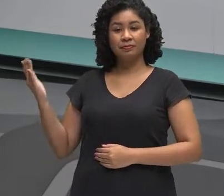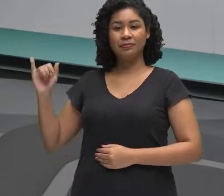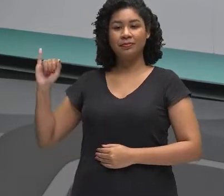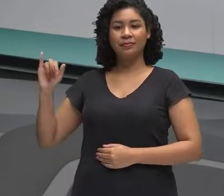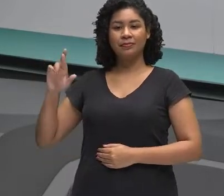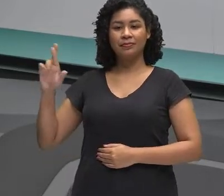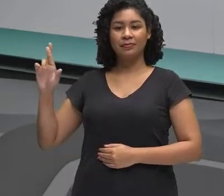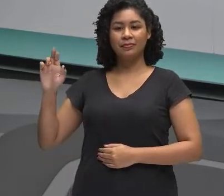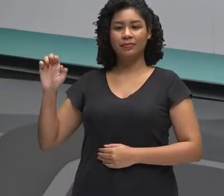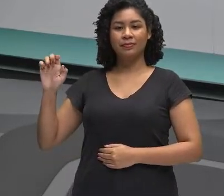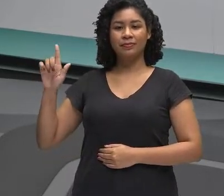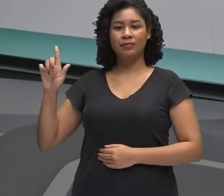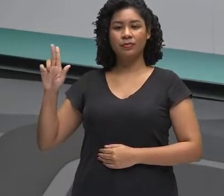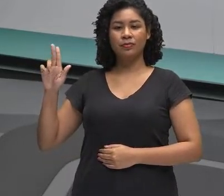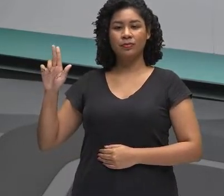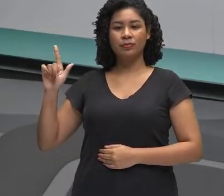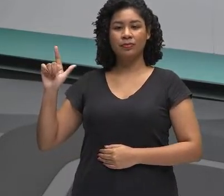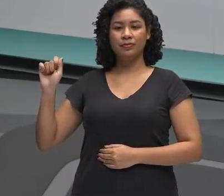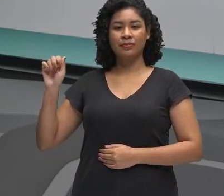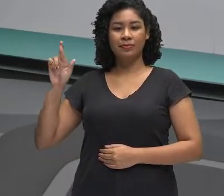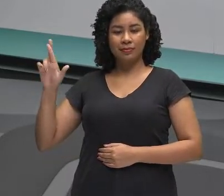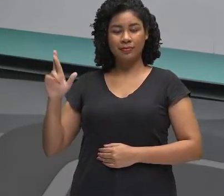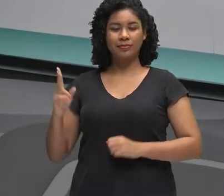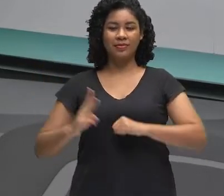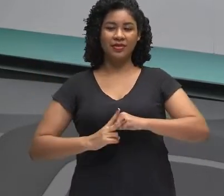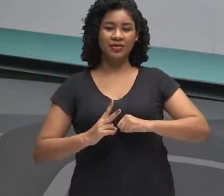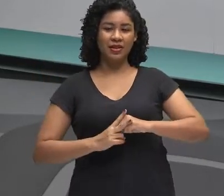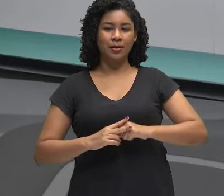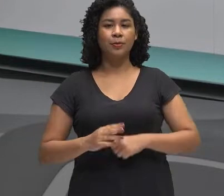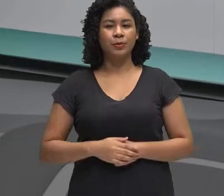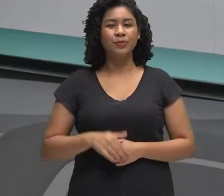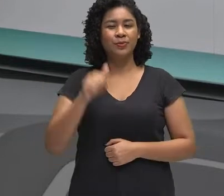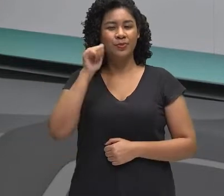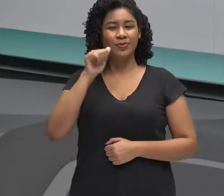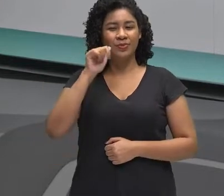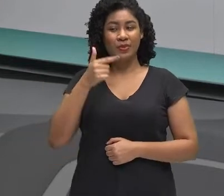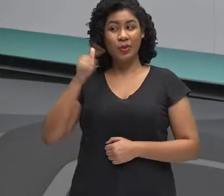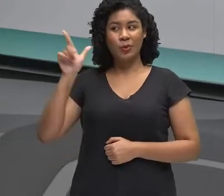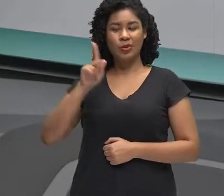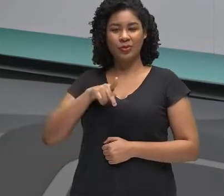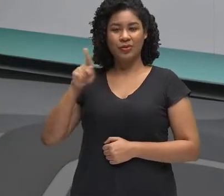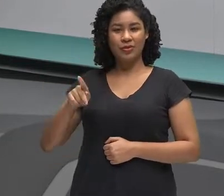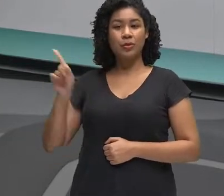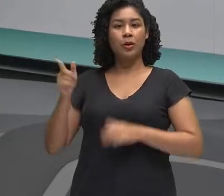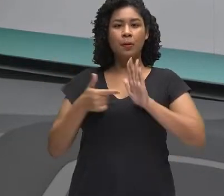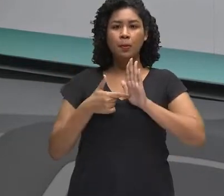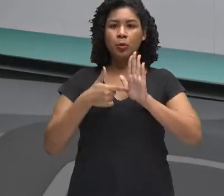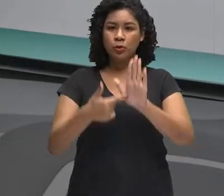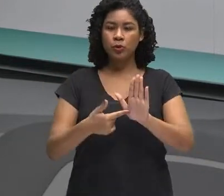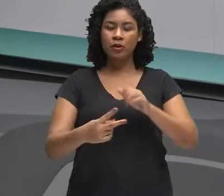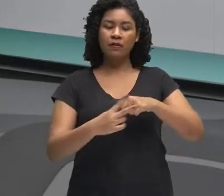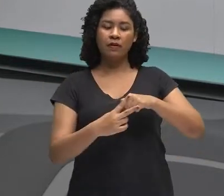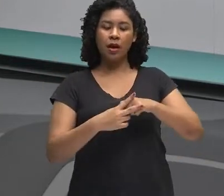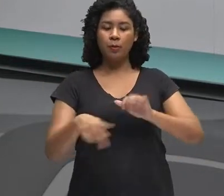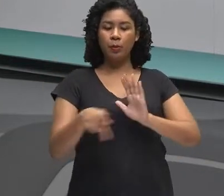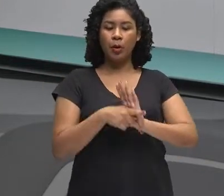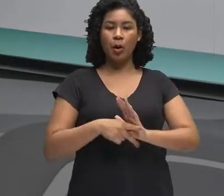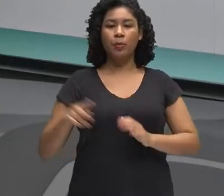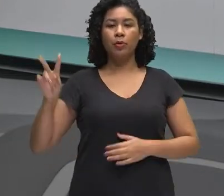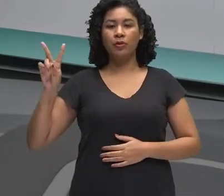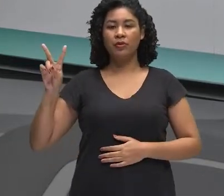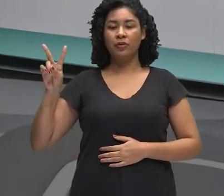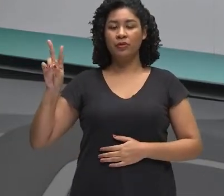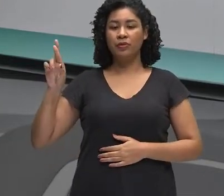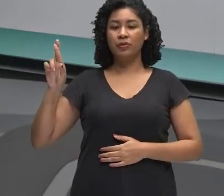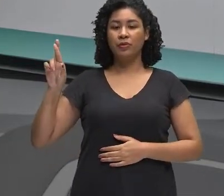Irregular verbs. Vocês viram com a Titia Fernanda os regular verbs, verbos regulares com